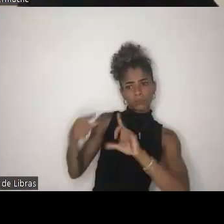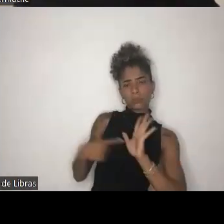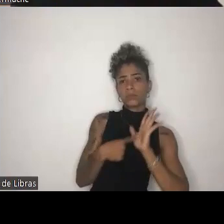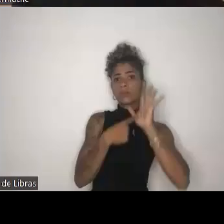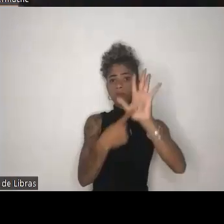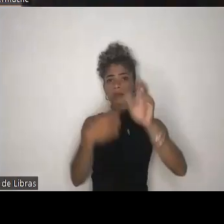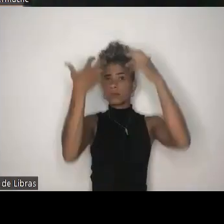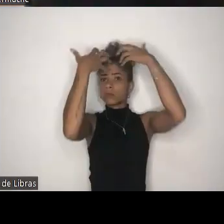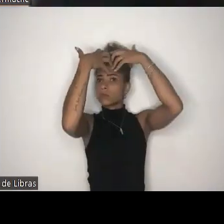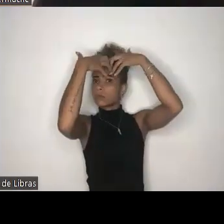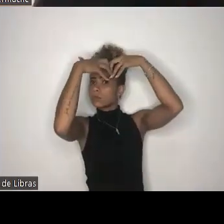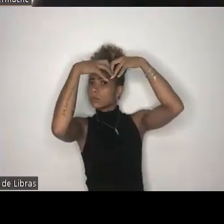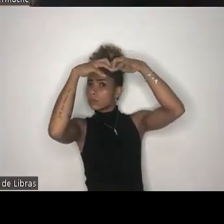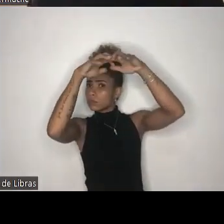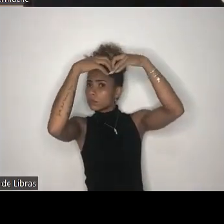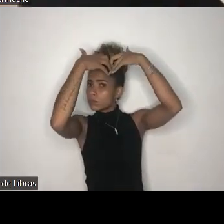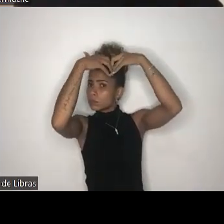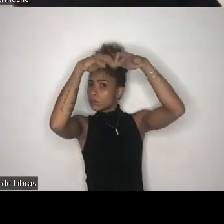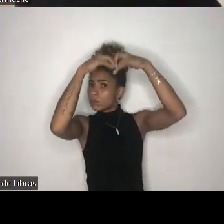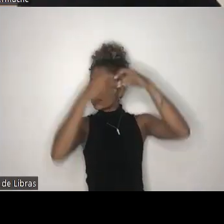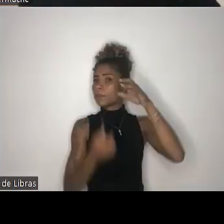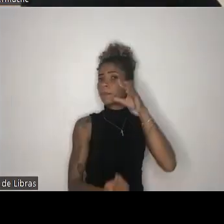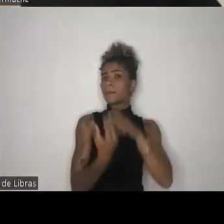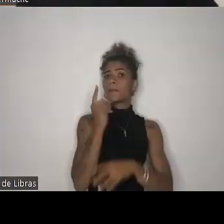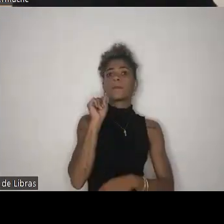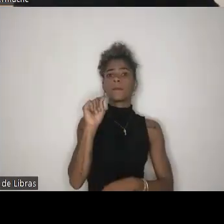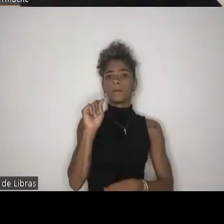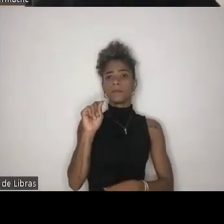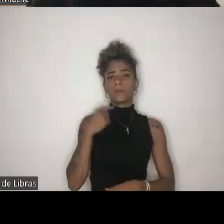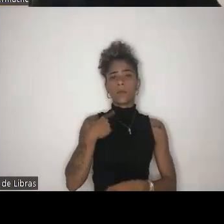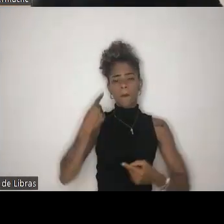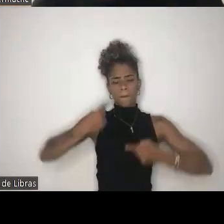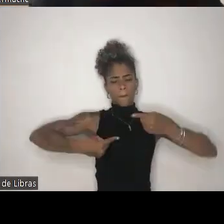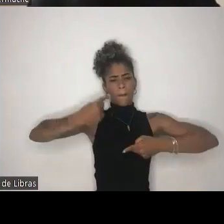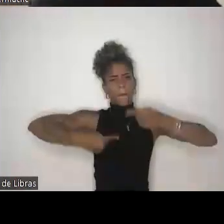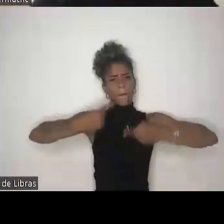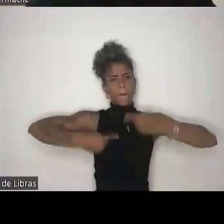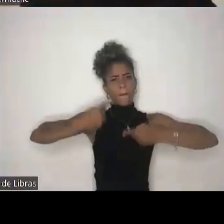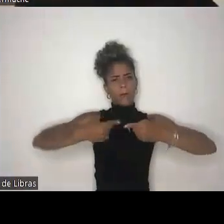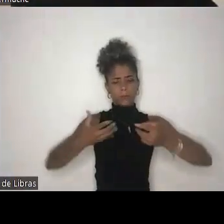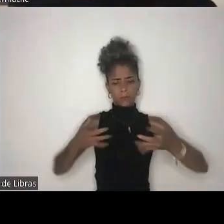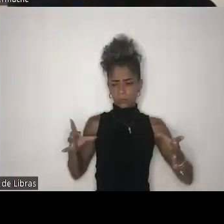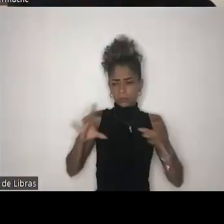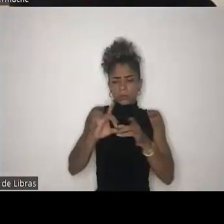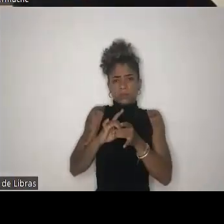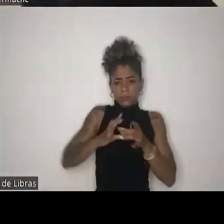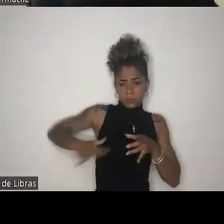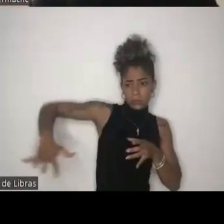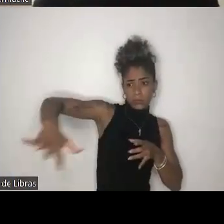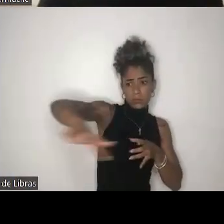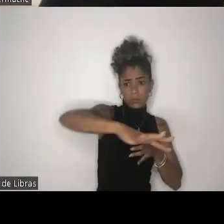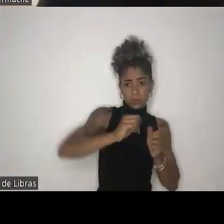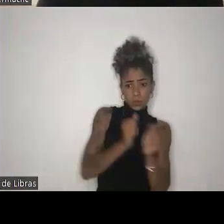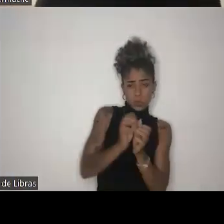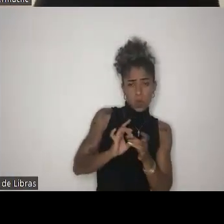reflexão ela gera um debate né sobre essa relação do ambiente e do homem eu quero